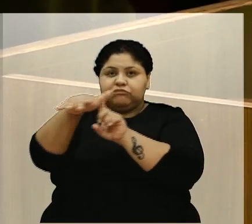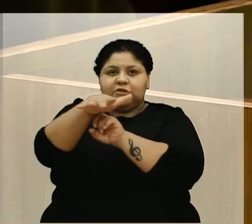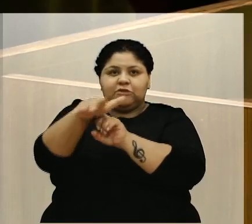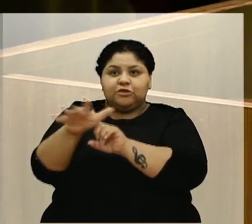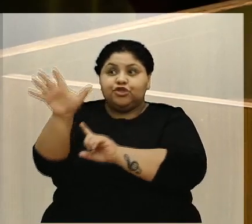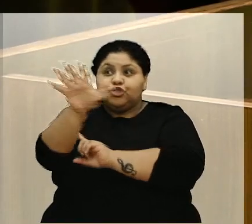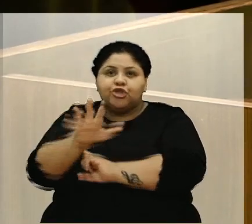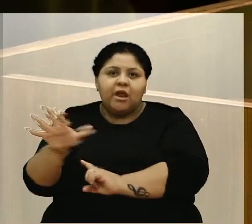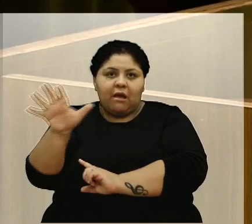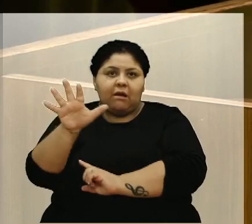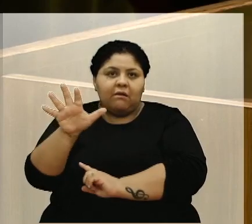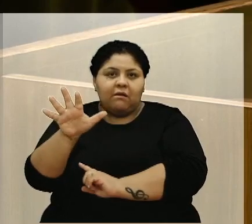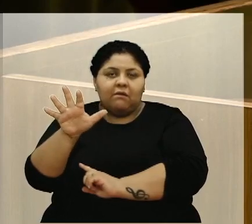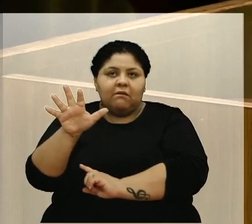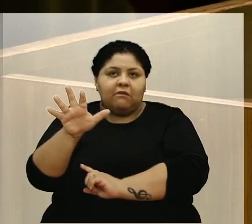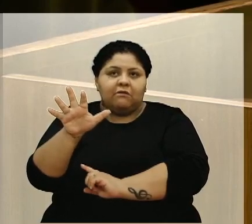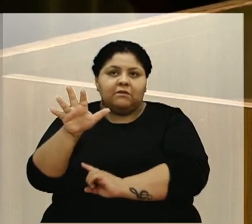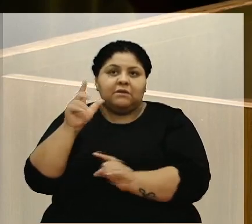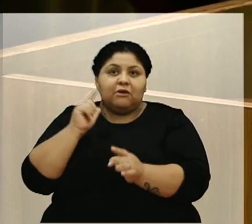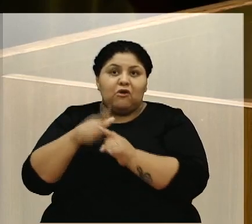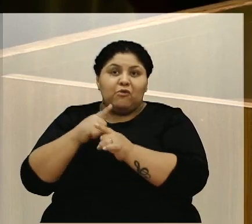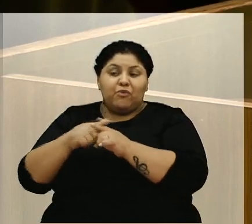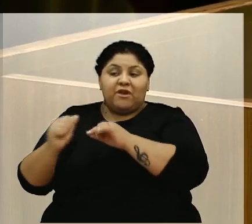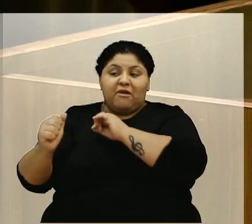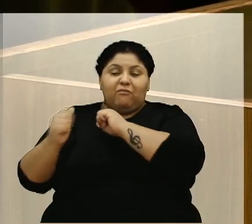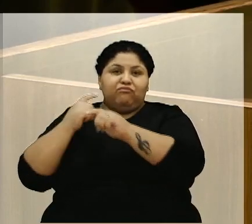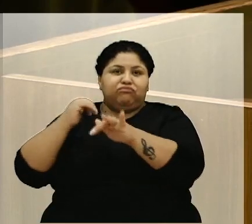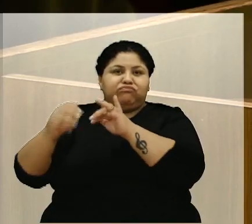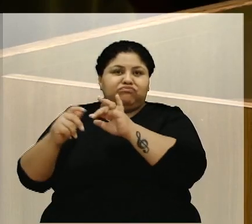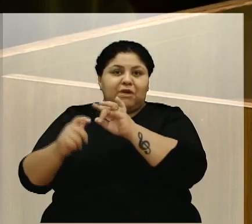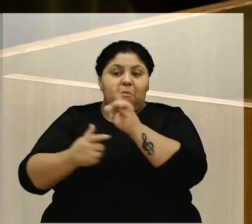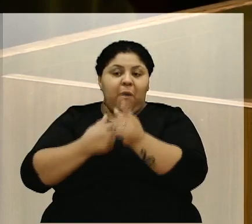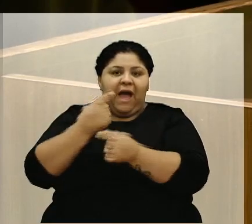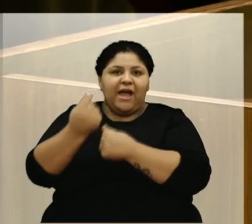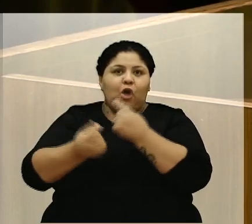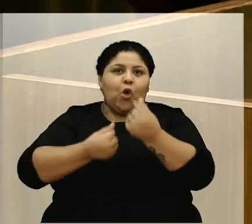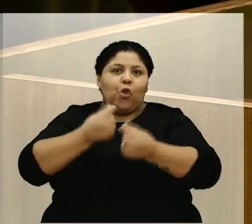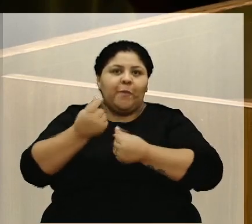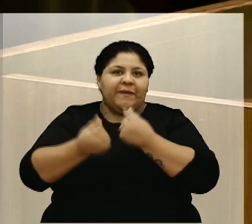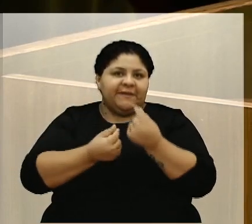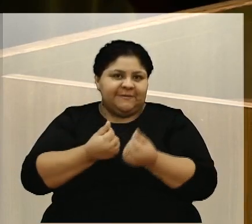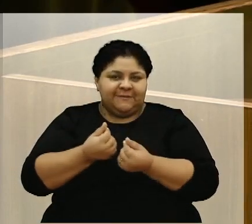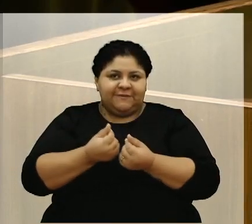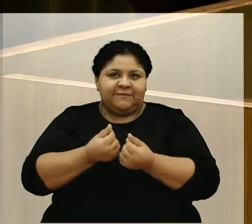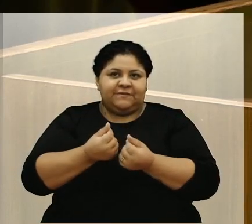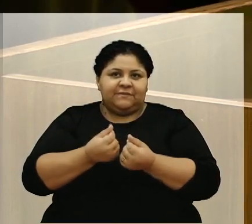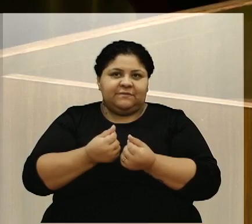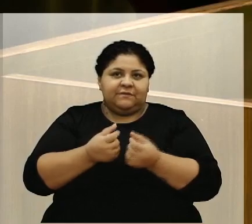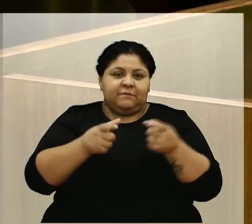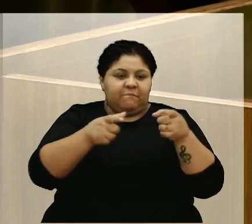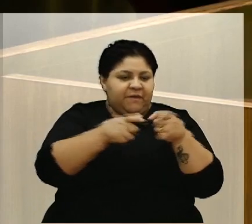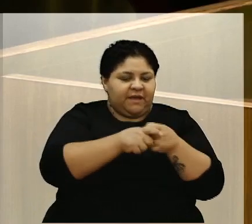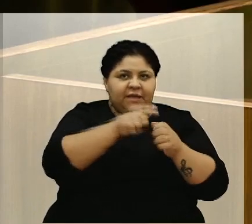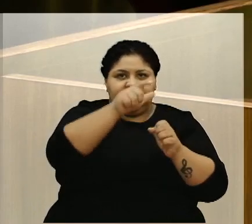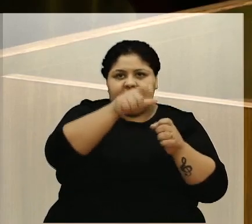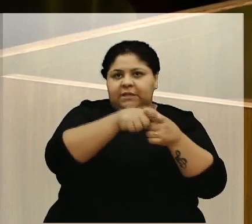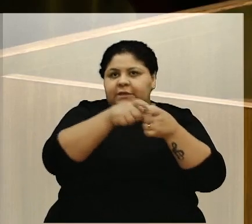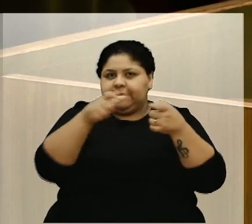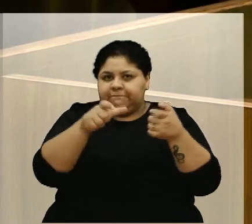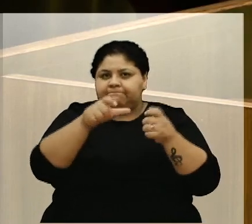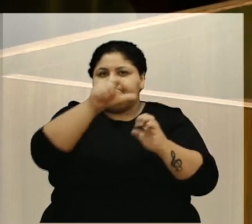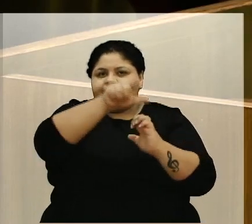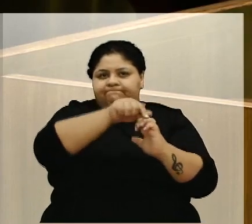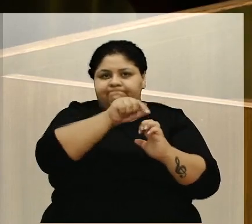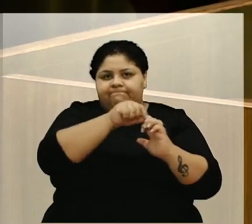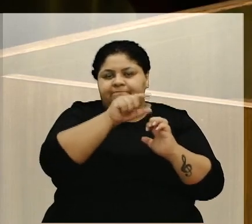todo, porque isso movimenta a economia. Aquelas pequenas empresas, ou mesmo as grandes, né? As